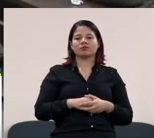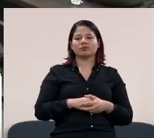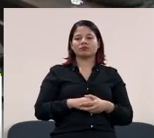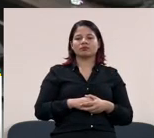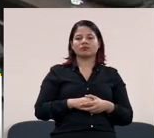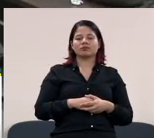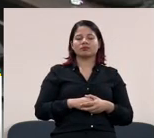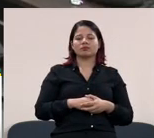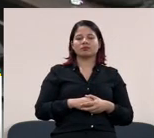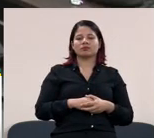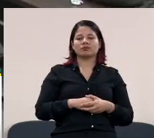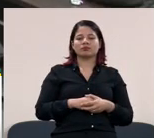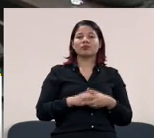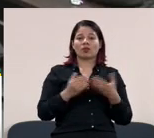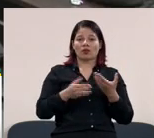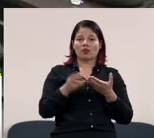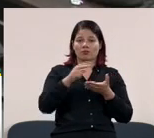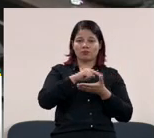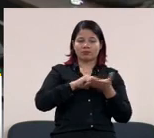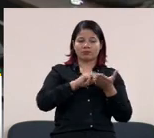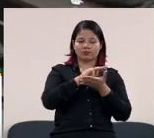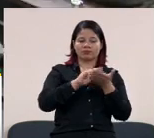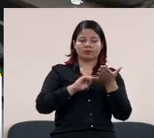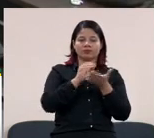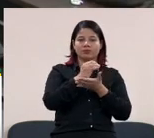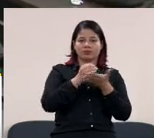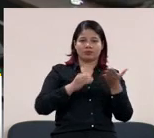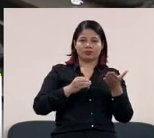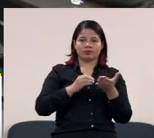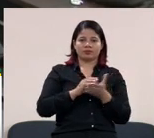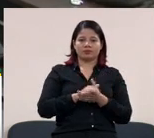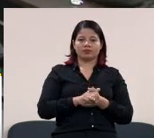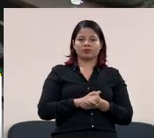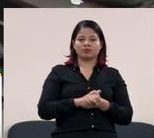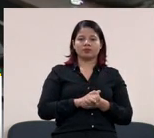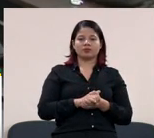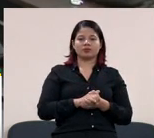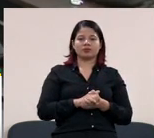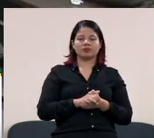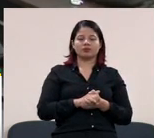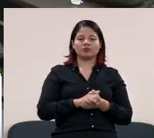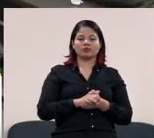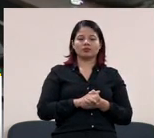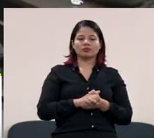Sua Vossa Excelência, que faça a leitura dos memorandos e ofícios recebidos.